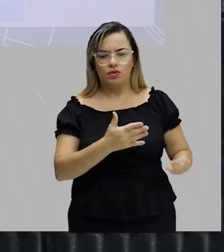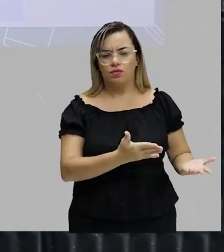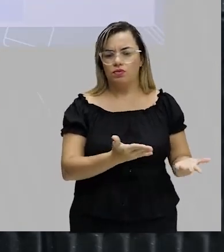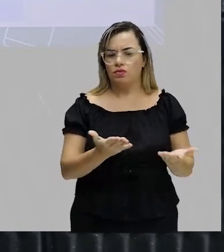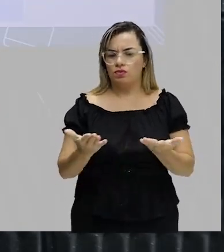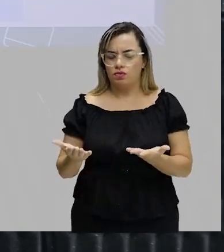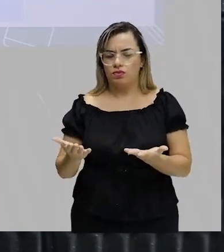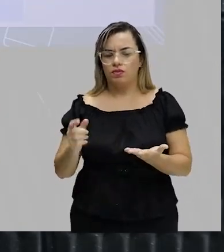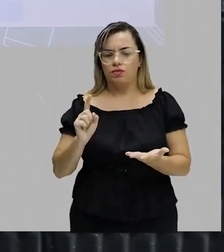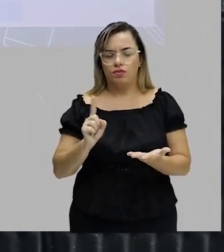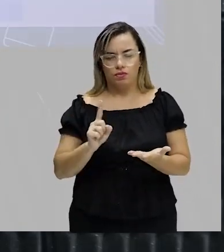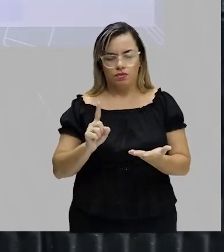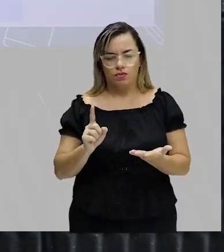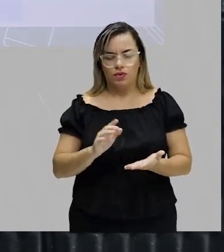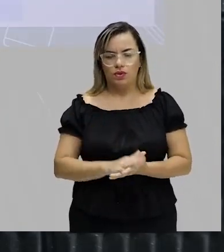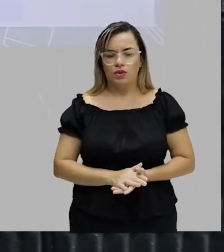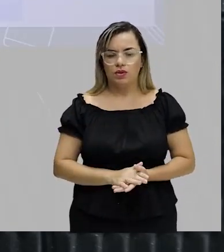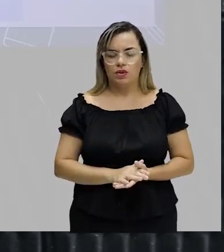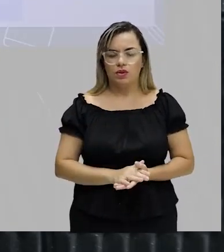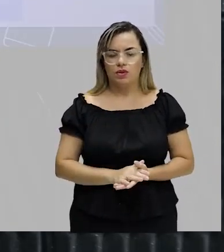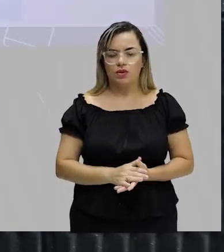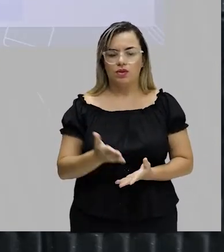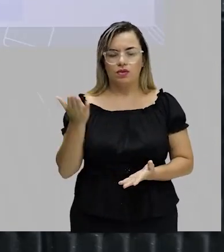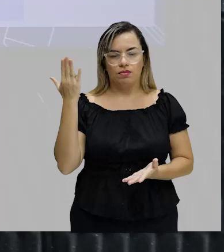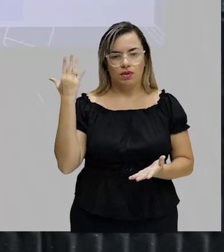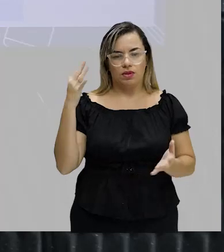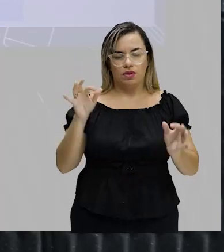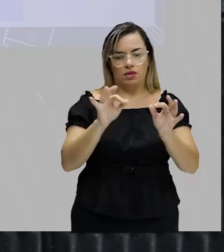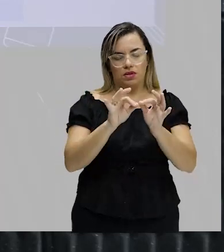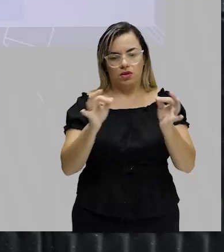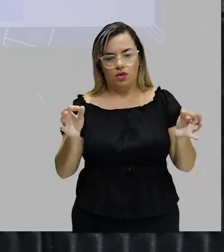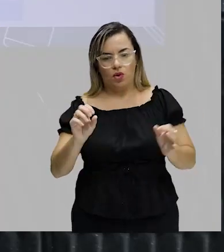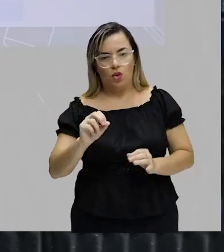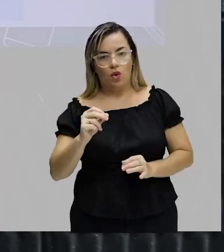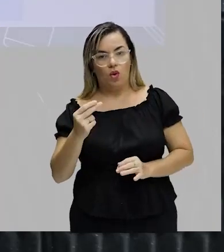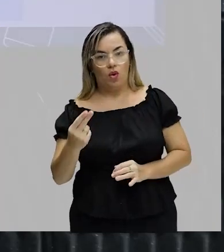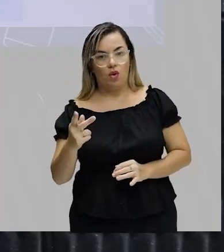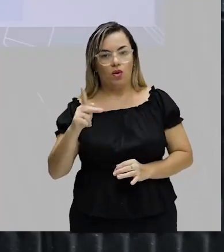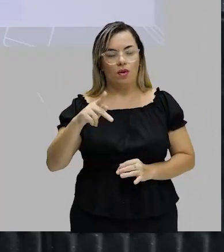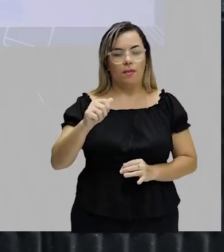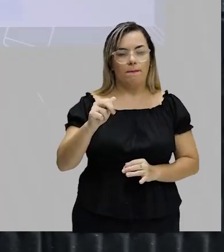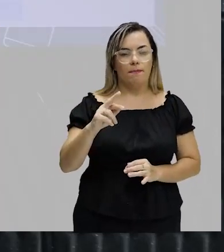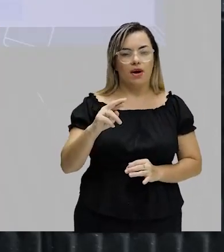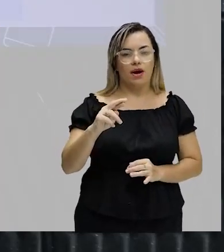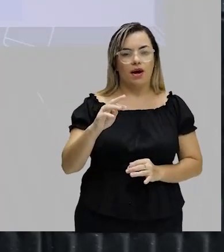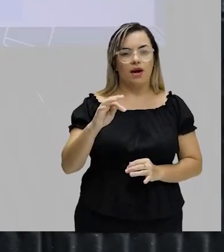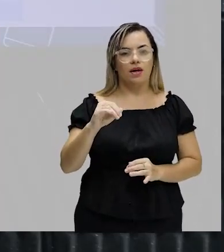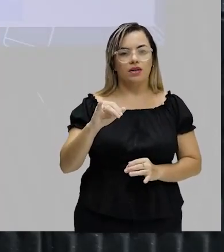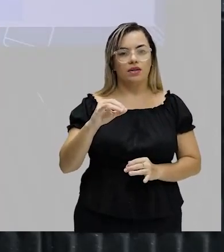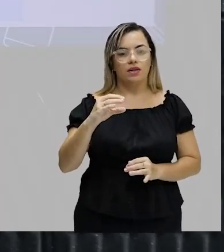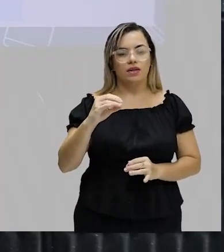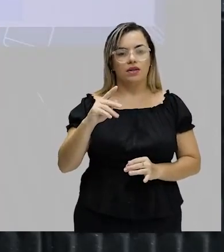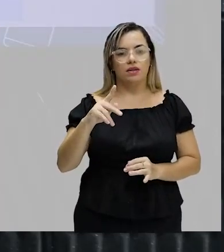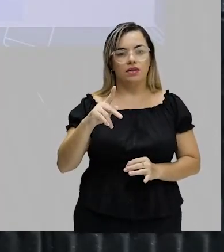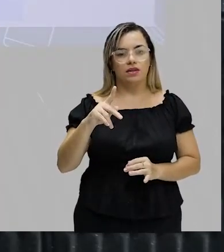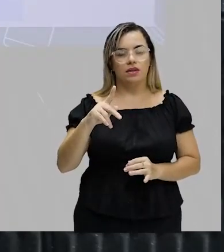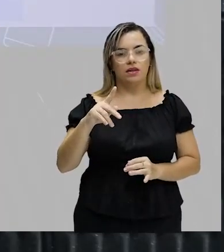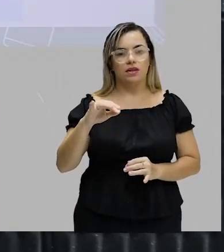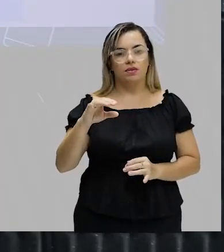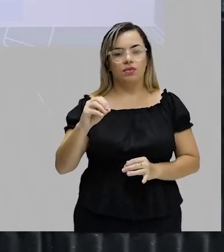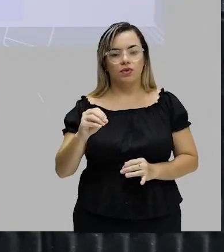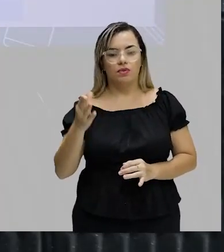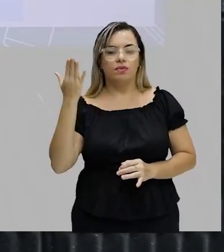faz o passado simples quanto o particípio passado. Been, estado ou sido, é o particípio do verbo to